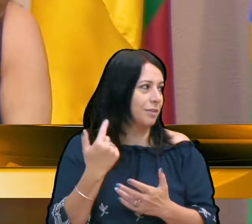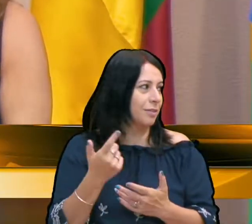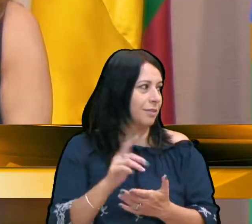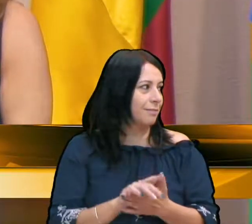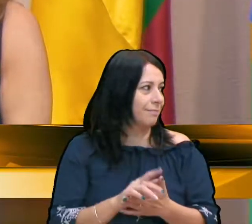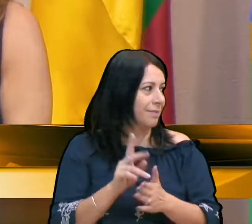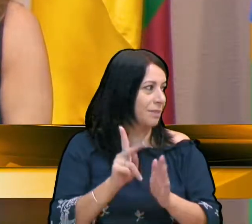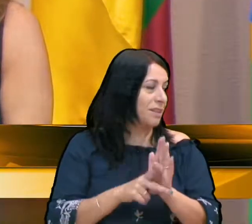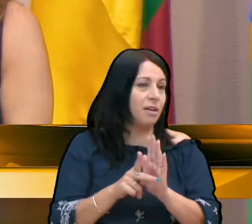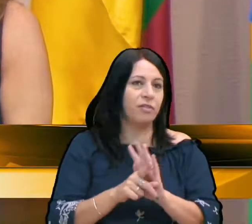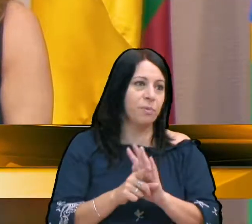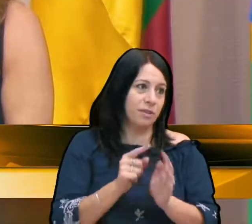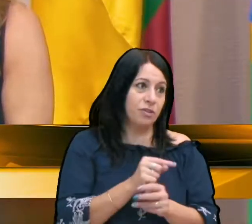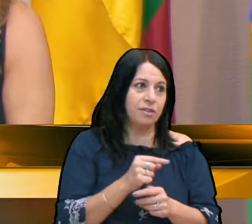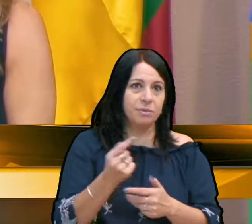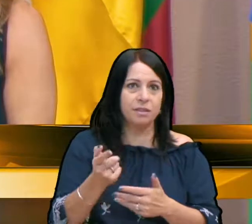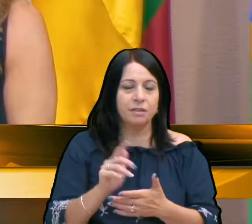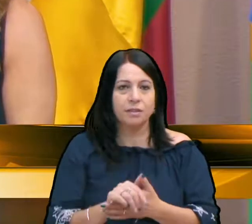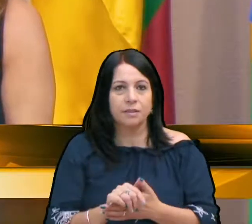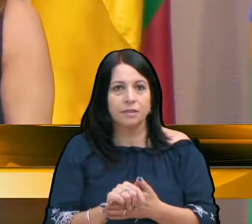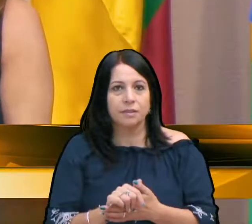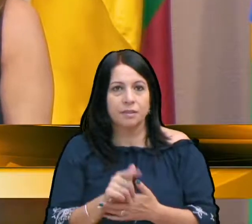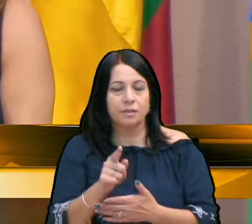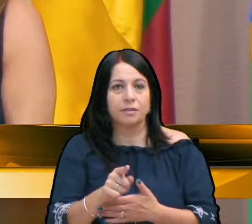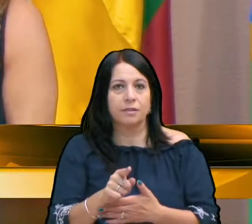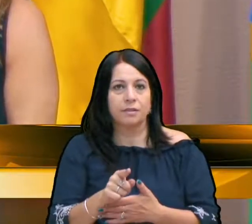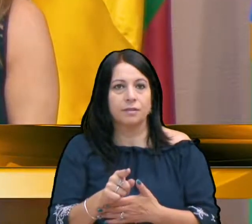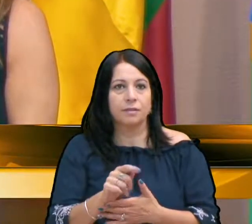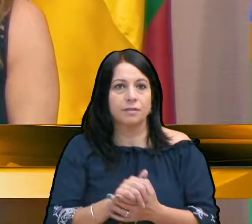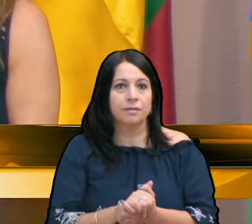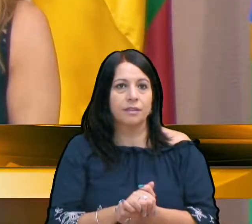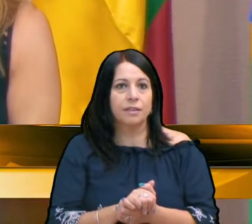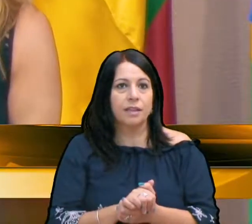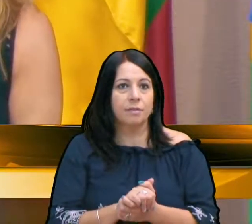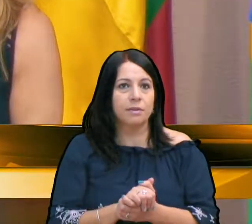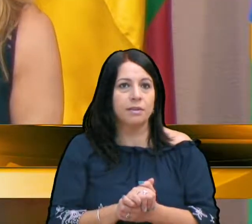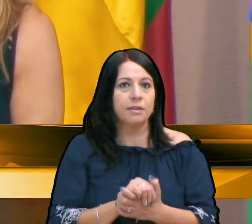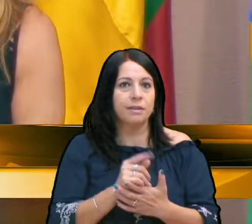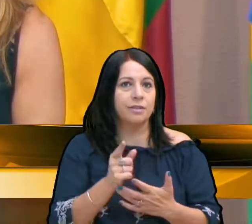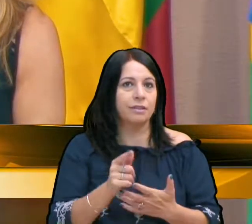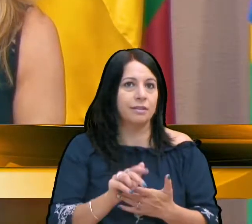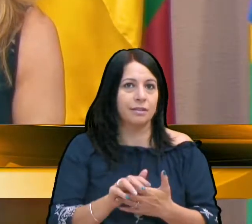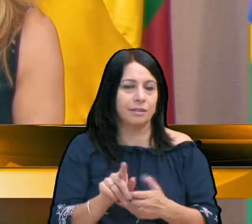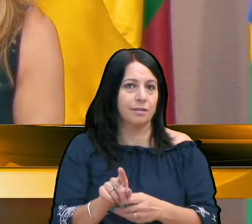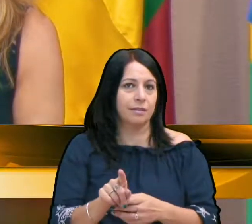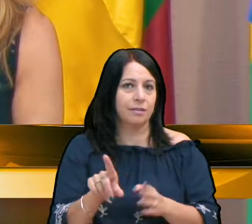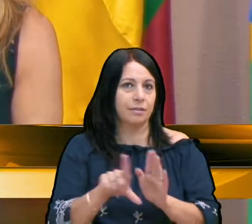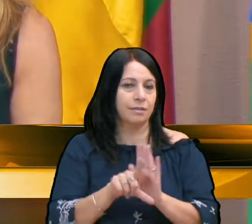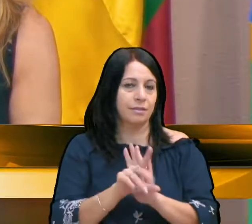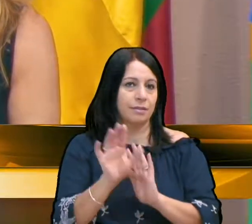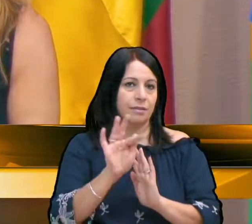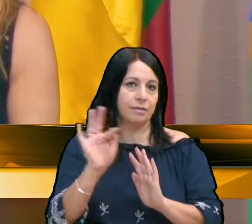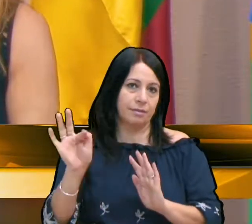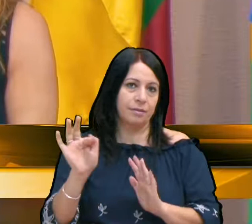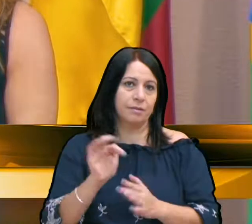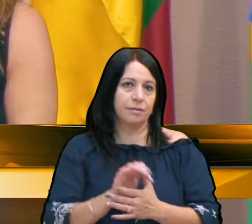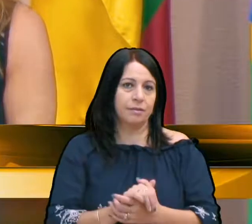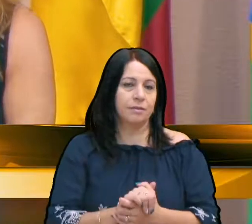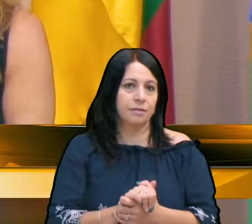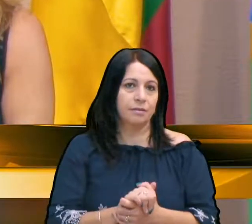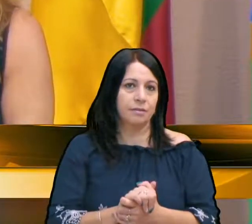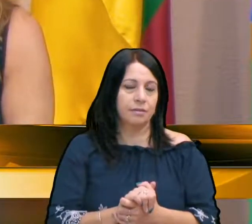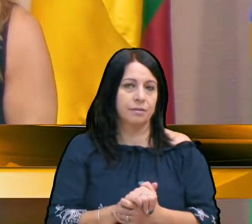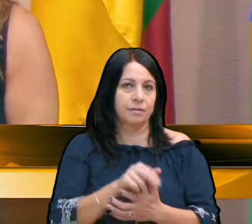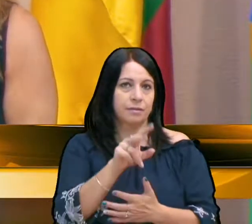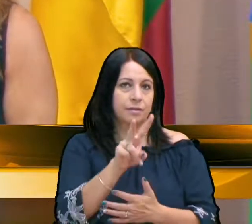projeto, o novo texto passa a contemplar a Lei Federal de Anticorrupção, que